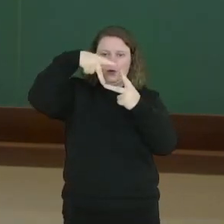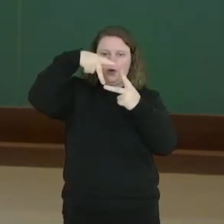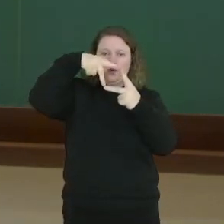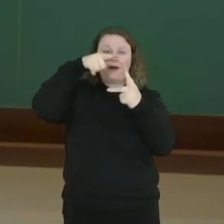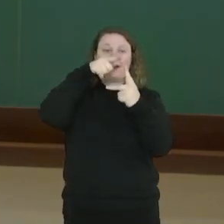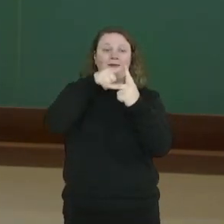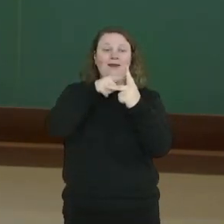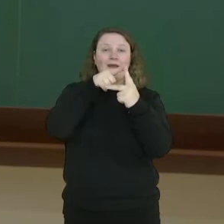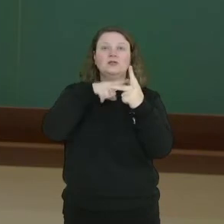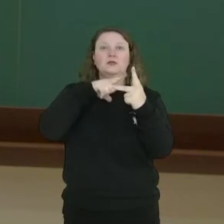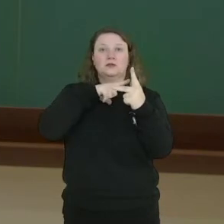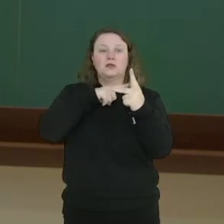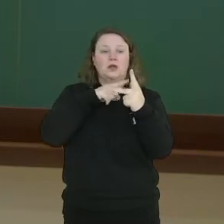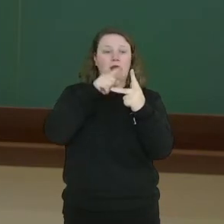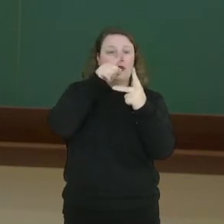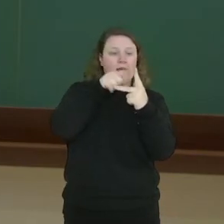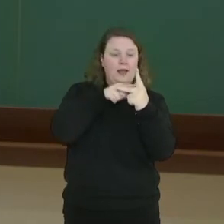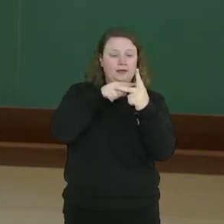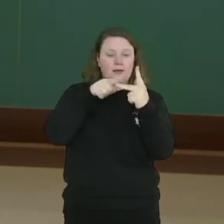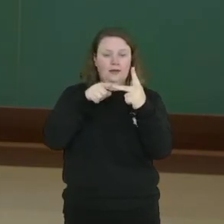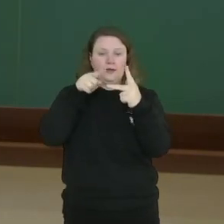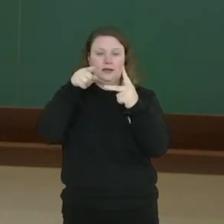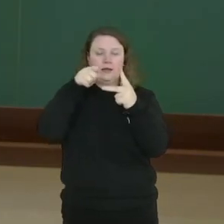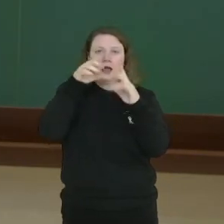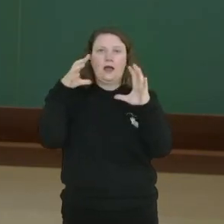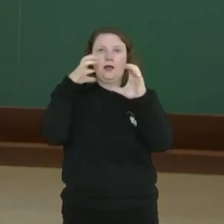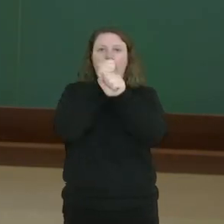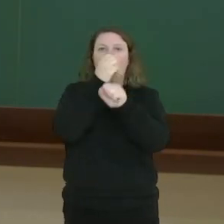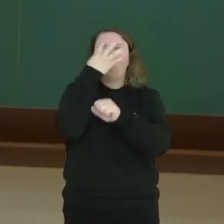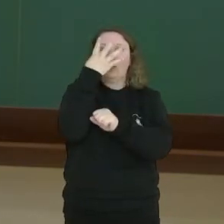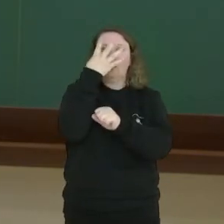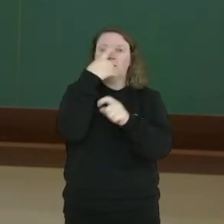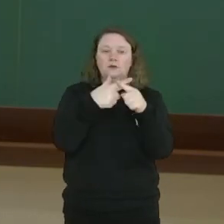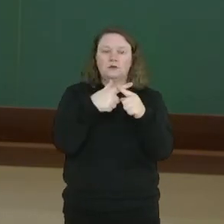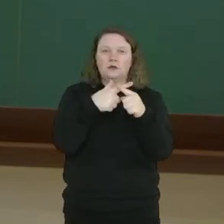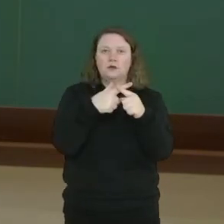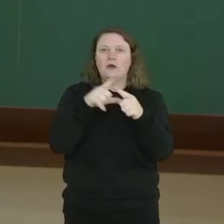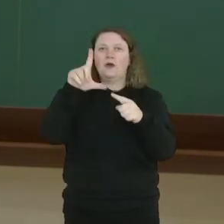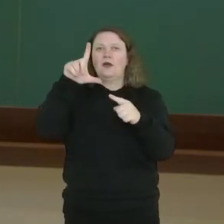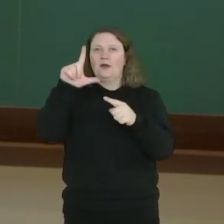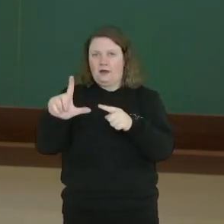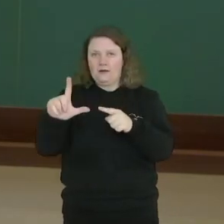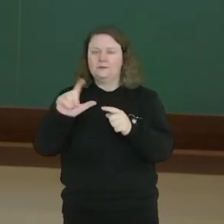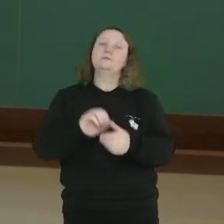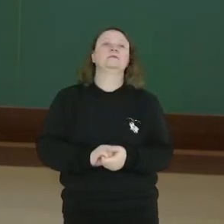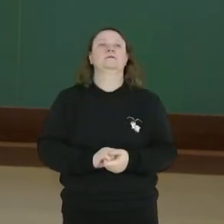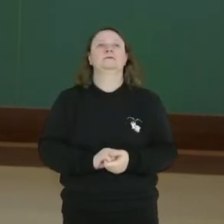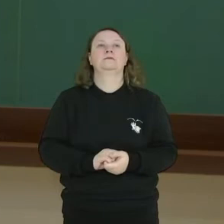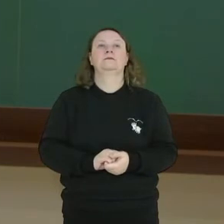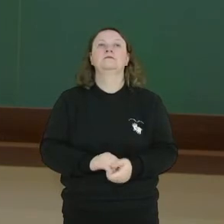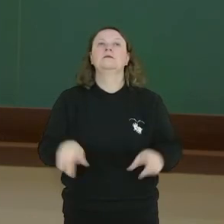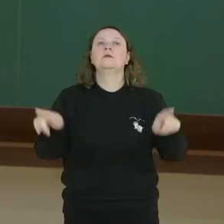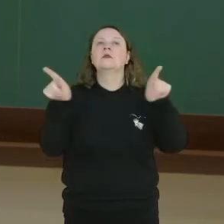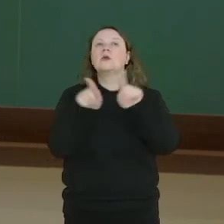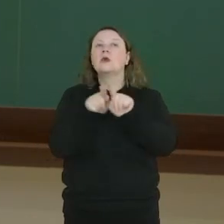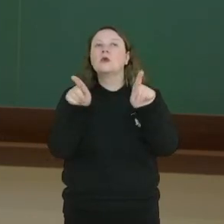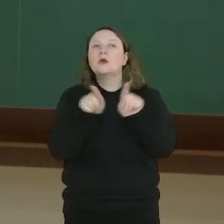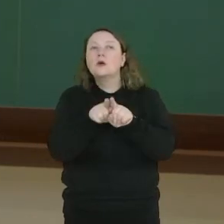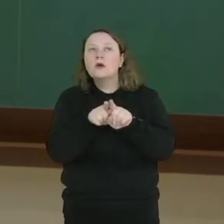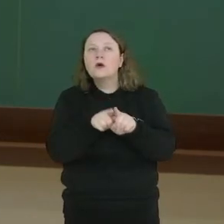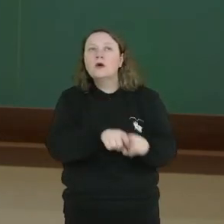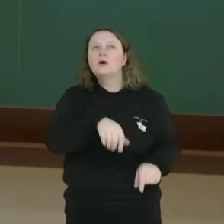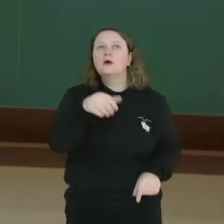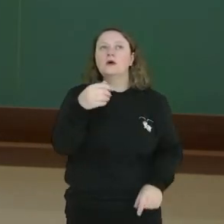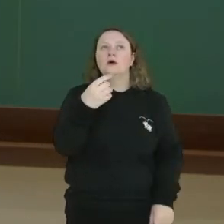mais lado mais lado mais lado, que nada mais é do que 4 vezes o lado. Então, 4 vezes 45,12,